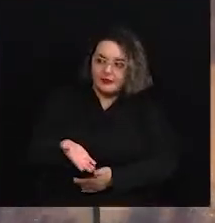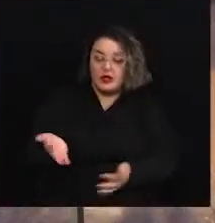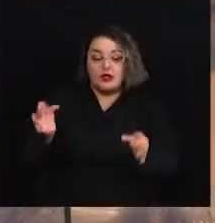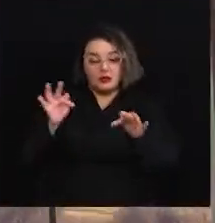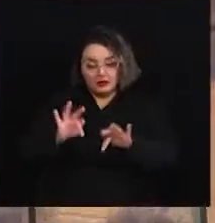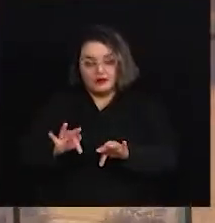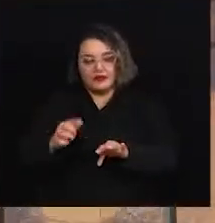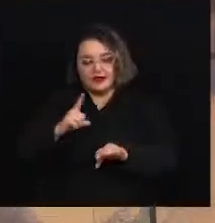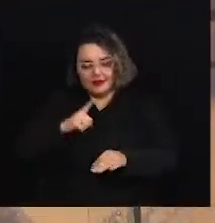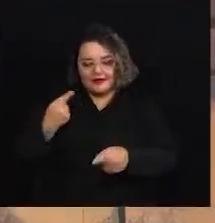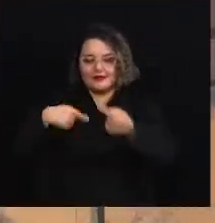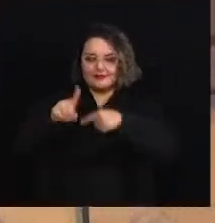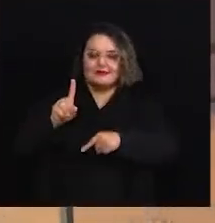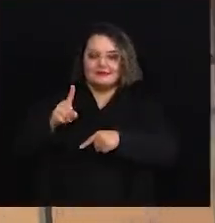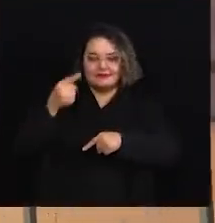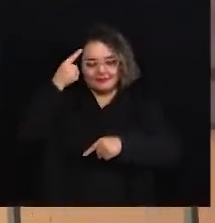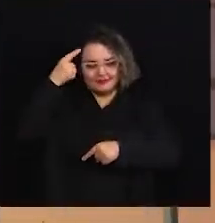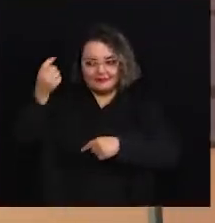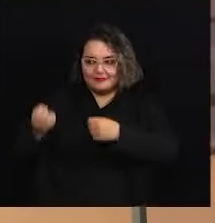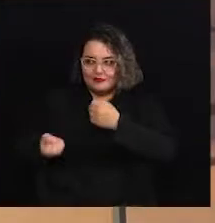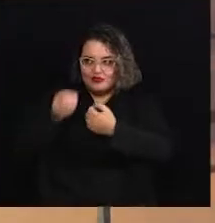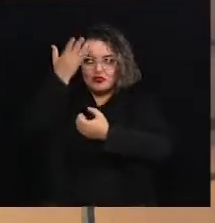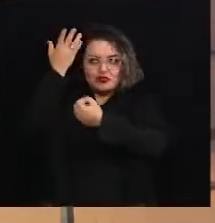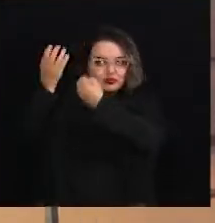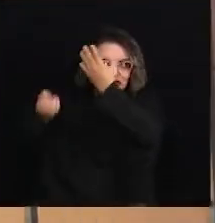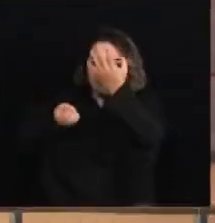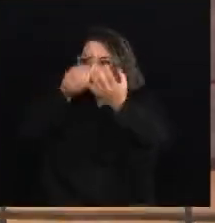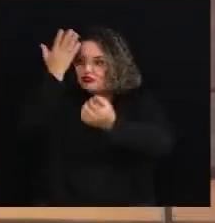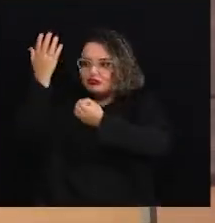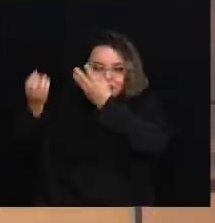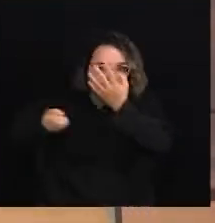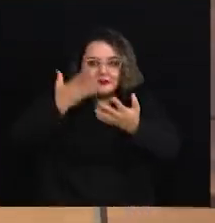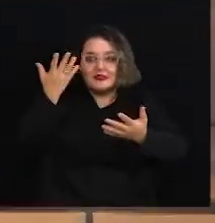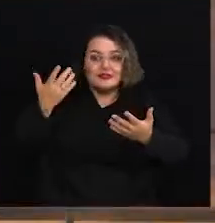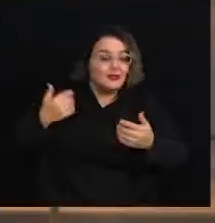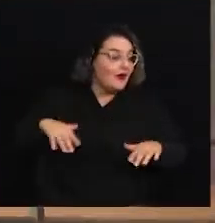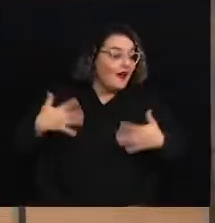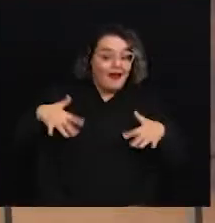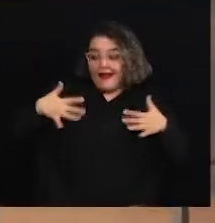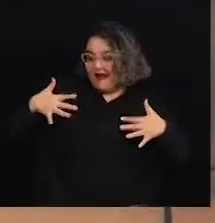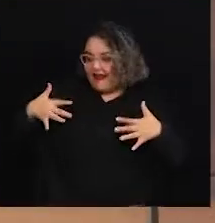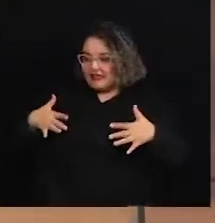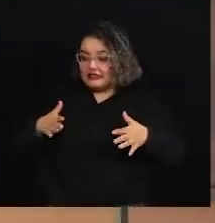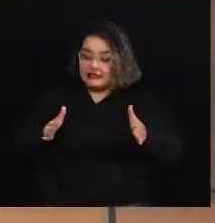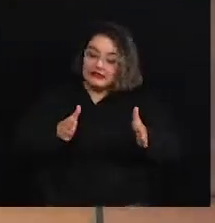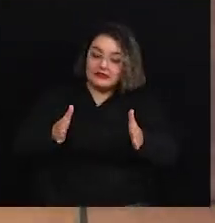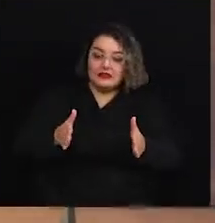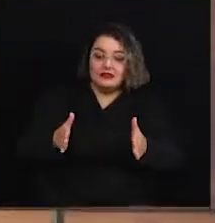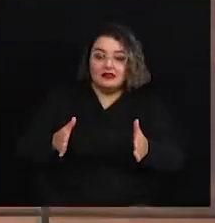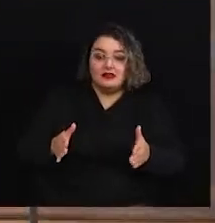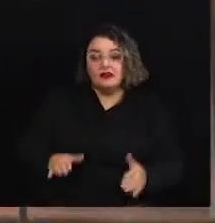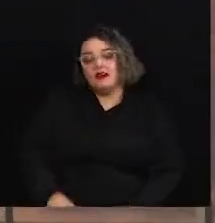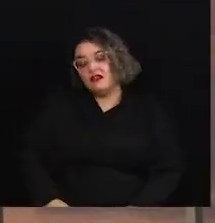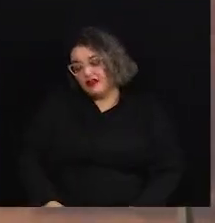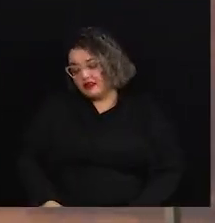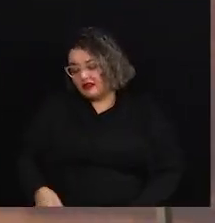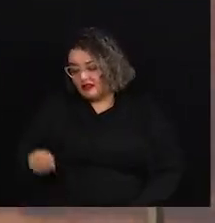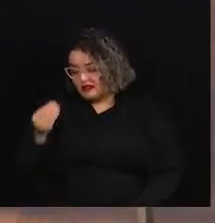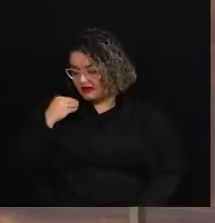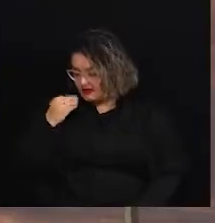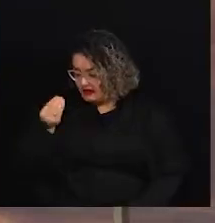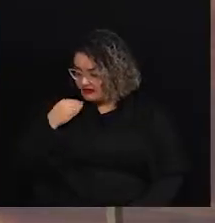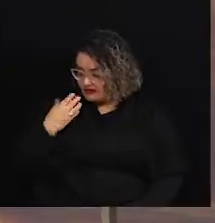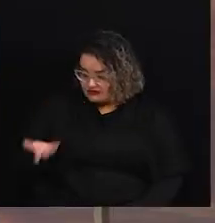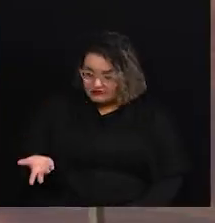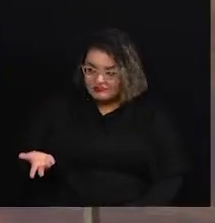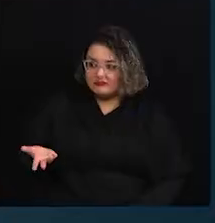aí é no final onde você tem sucesso e comercializa as ideias, né? Então imagina que tem um momento de muita euforia, depois aquele negócio praticamente morre dentro da empresa, porque as